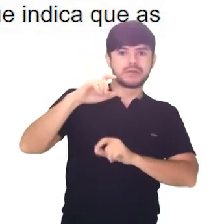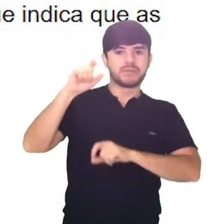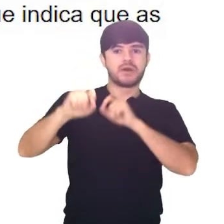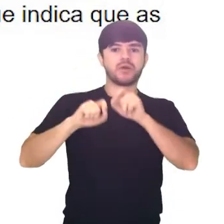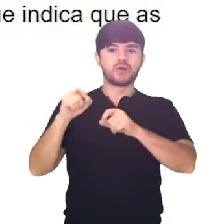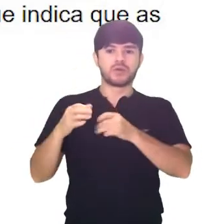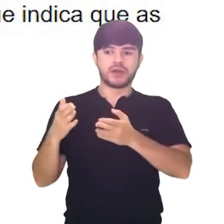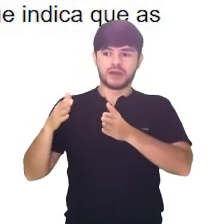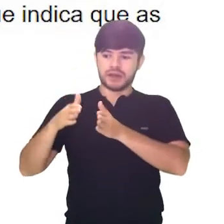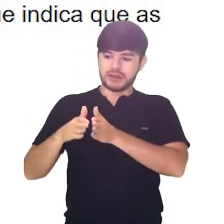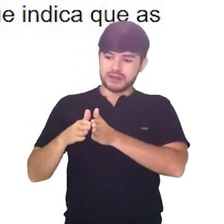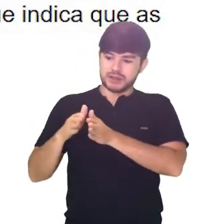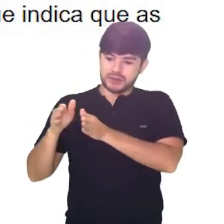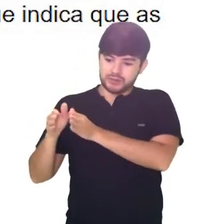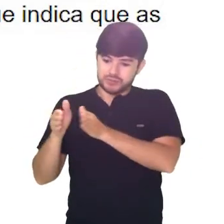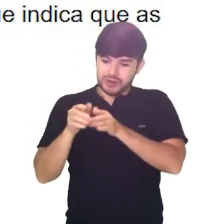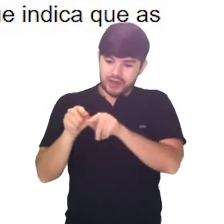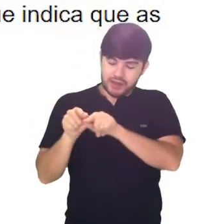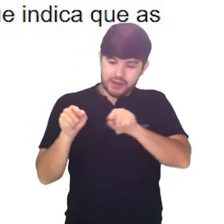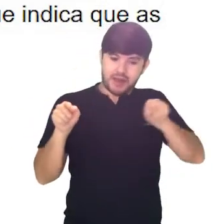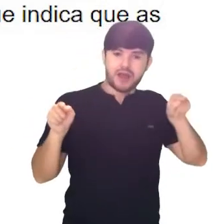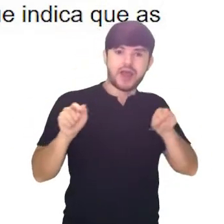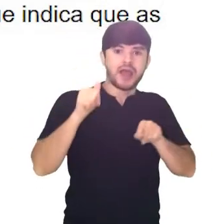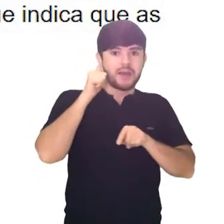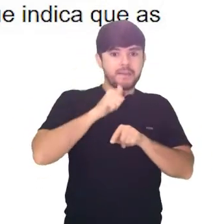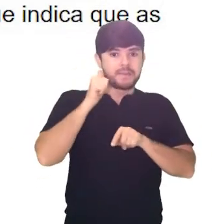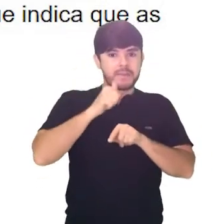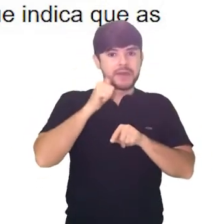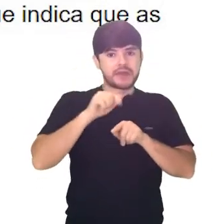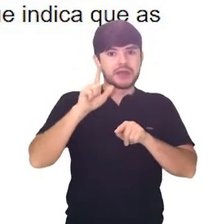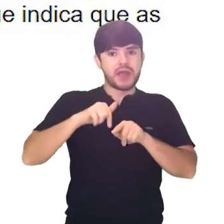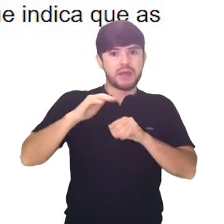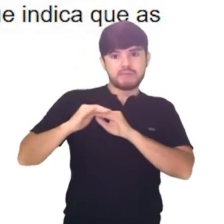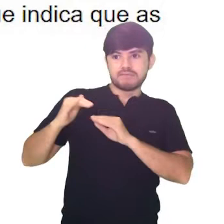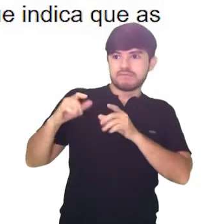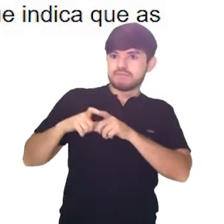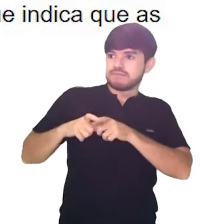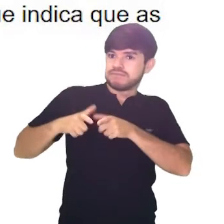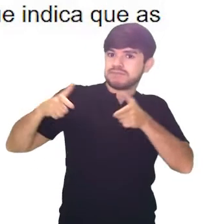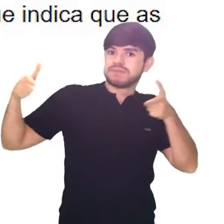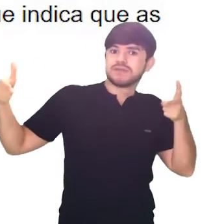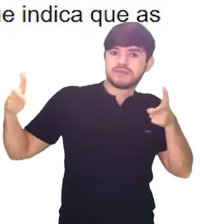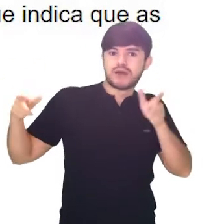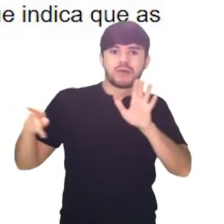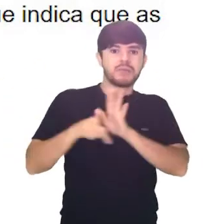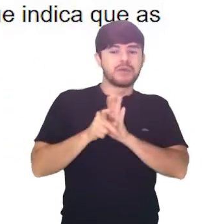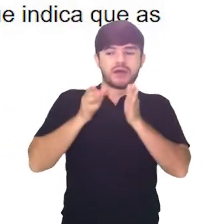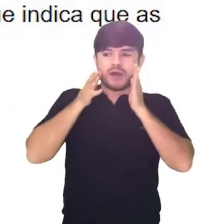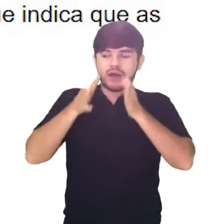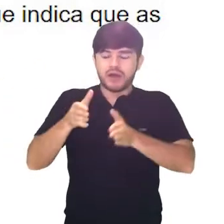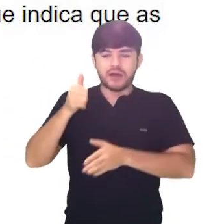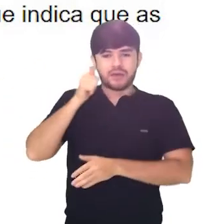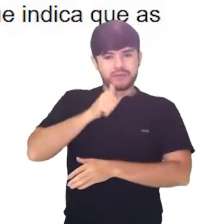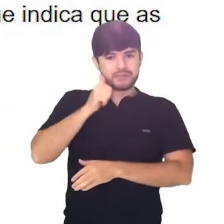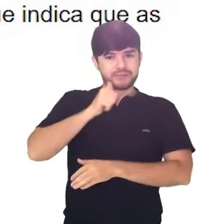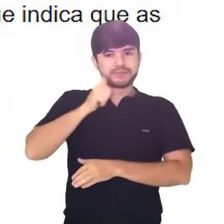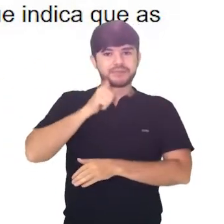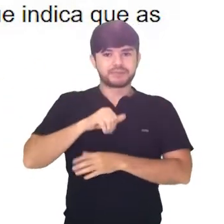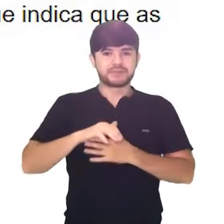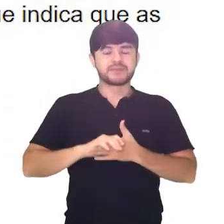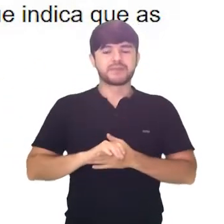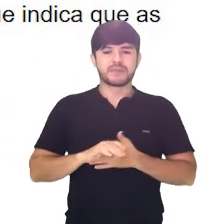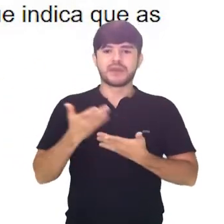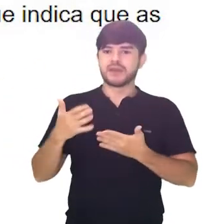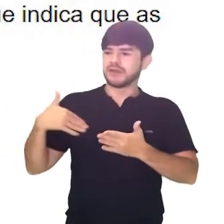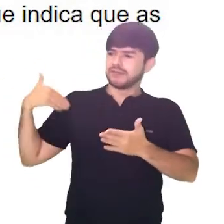maior do lado feminino também, então o que indica que uma expectativa de vida é maior para as mulheres, né, no nosso município, e isso é